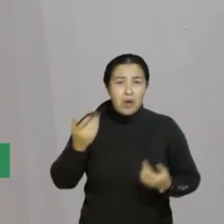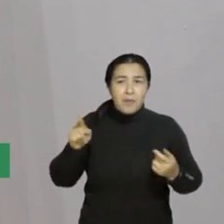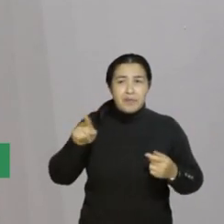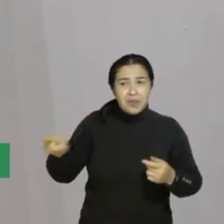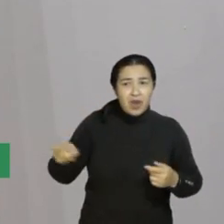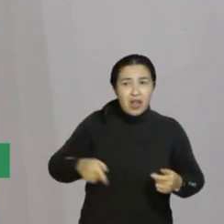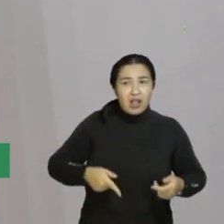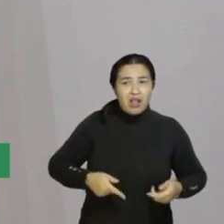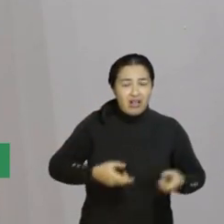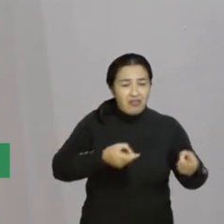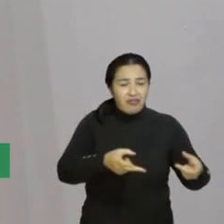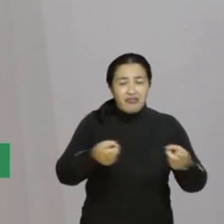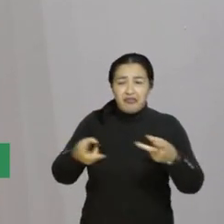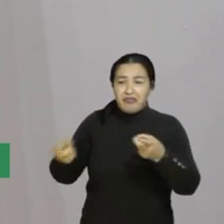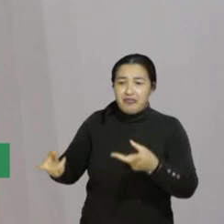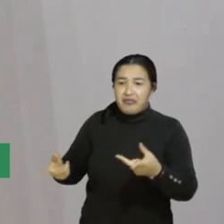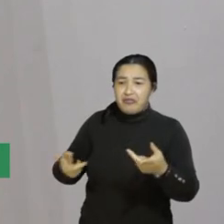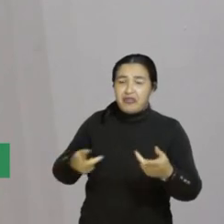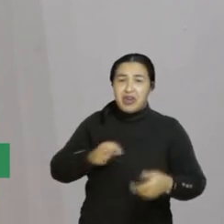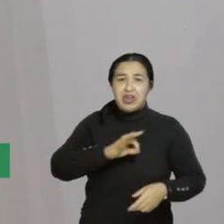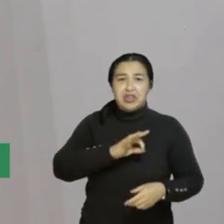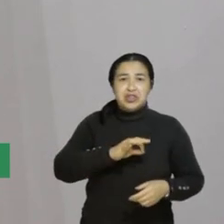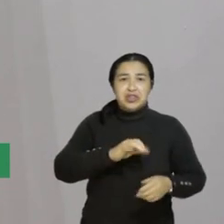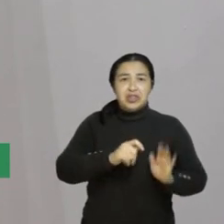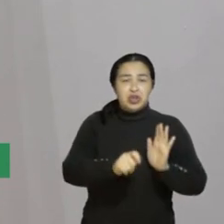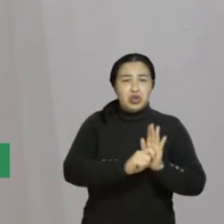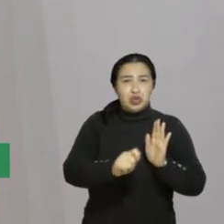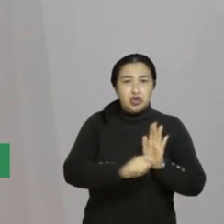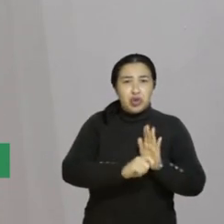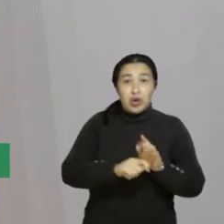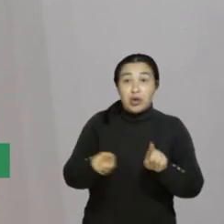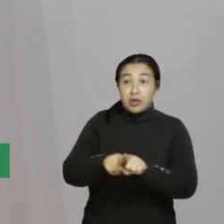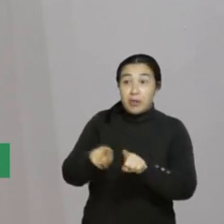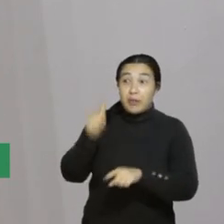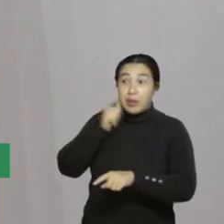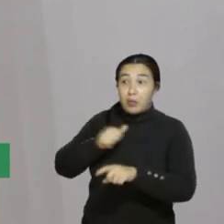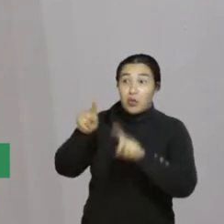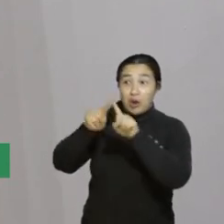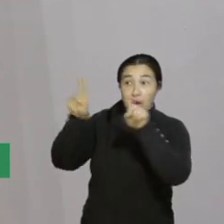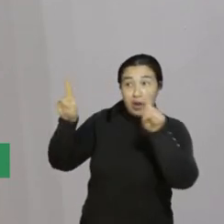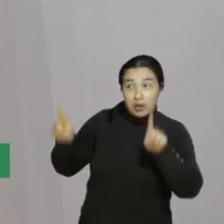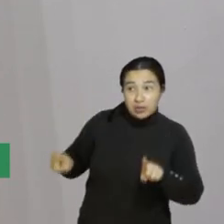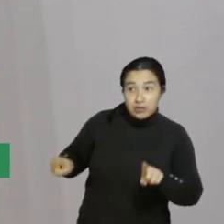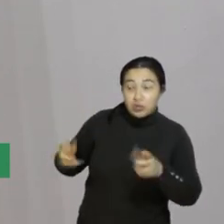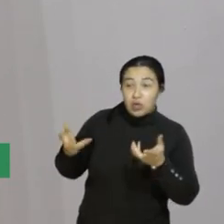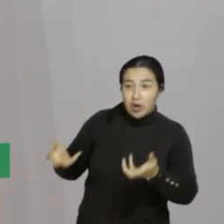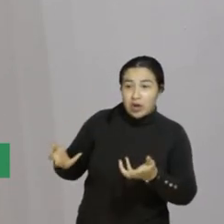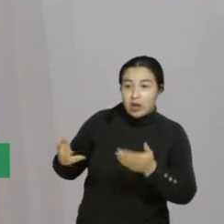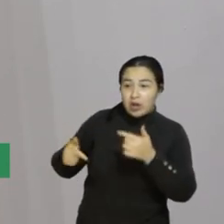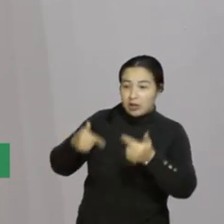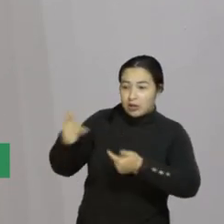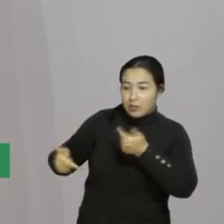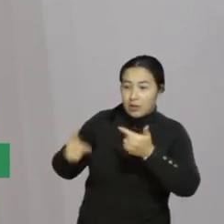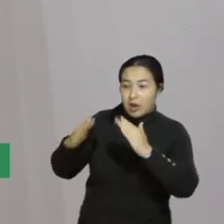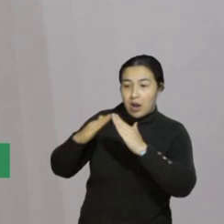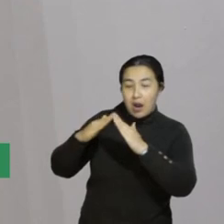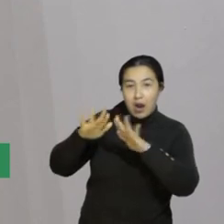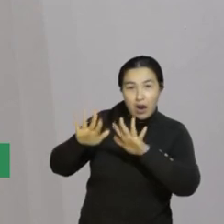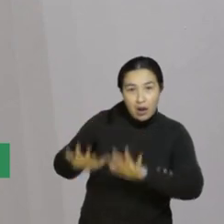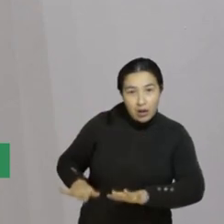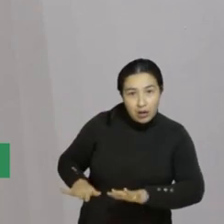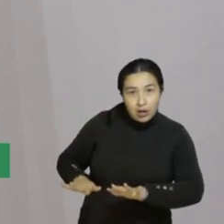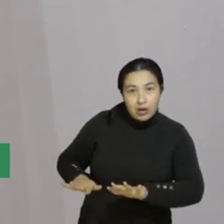com a servidora que quer trabalhar online. Imagina, quem as servidoras pensam que são na cabeça